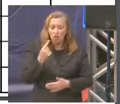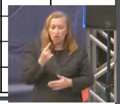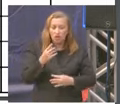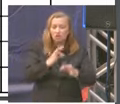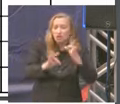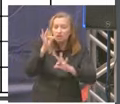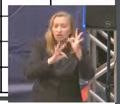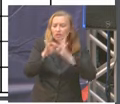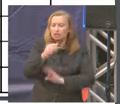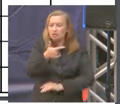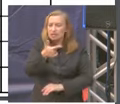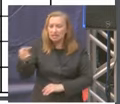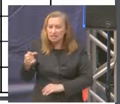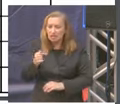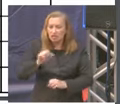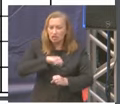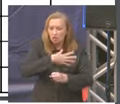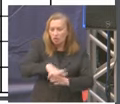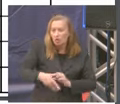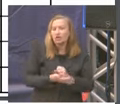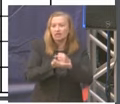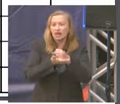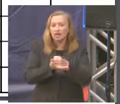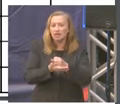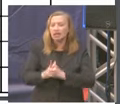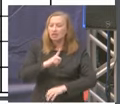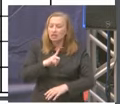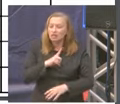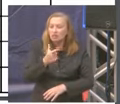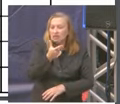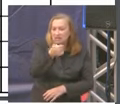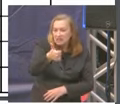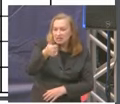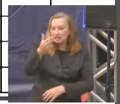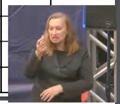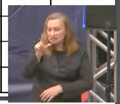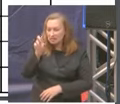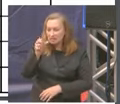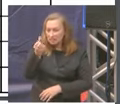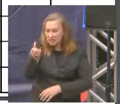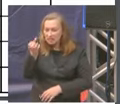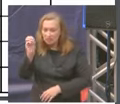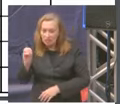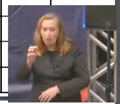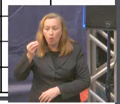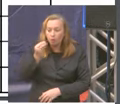com 17 ODS, eu tenho 170 oportunidades de negócios de